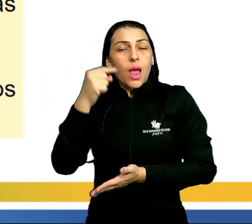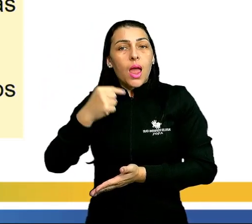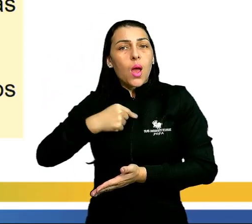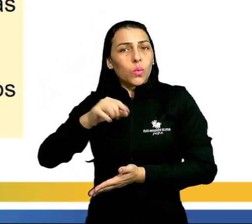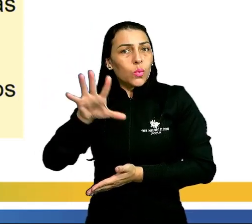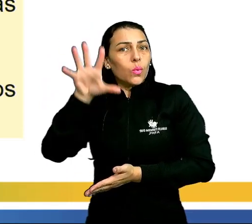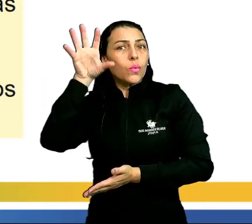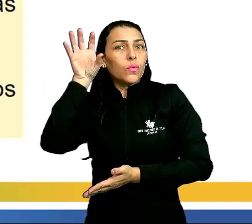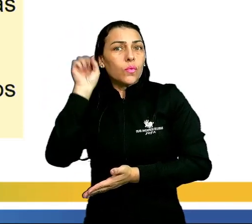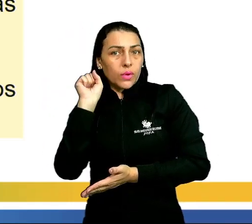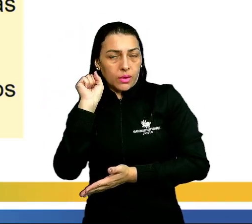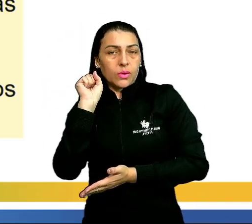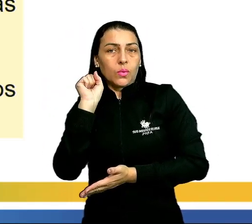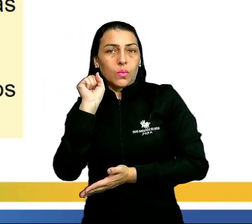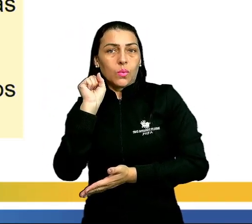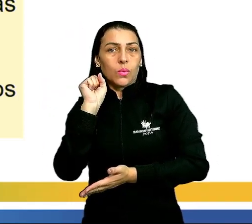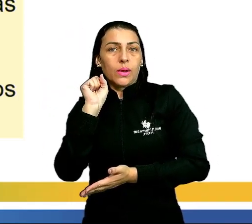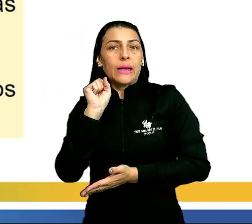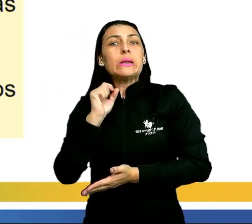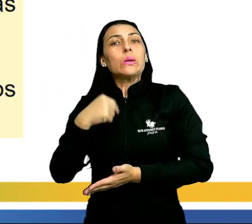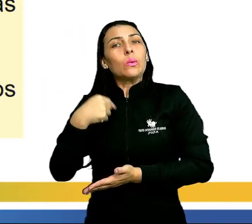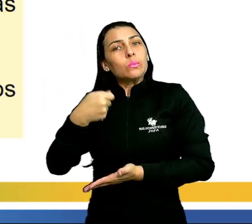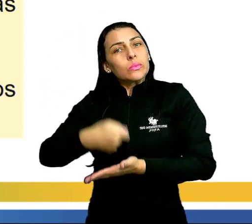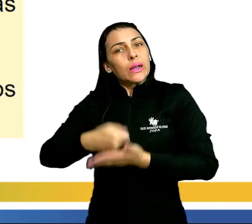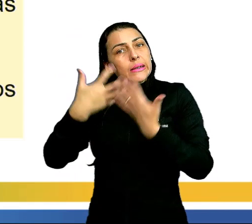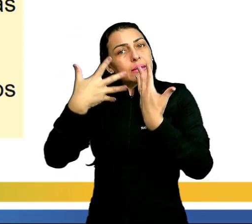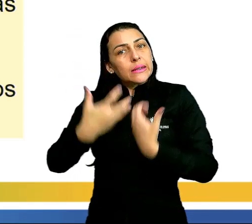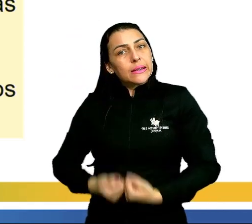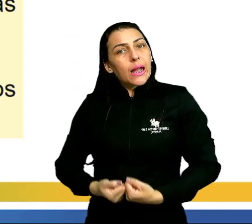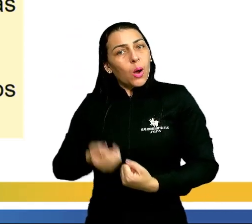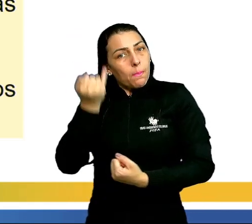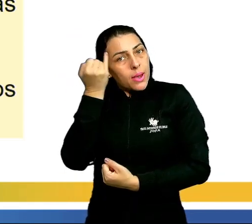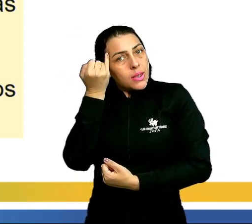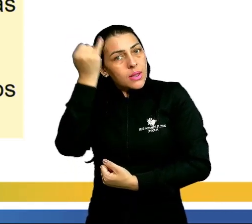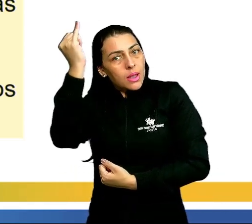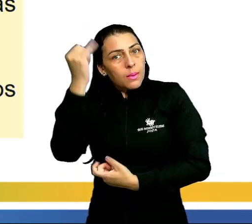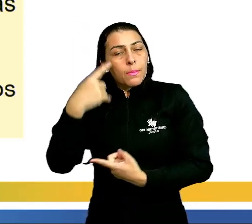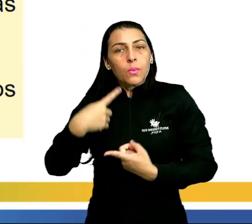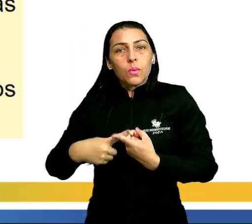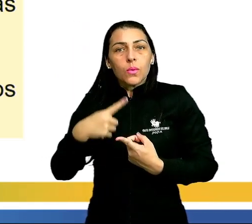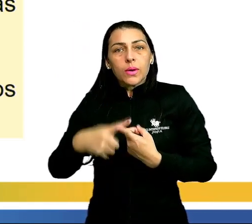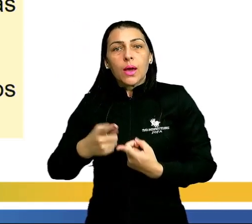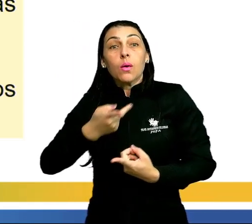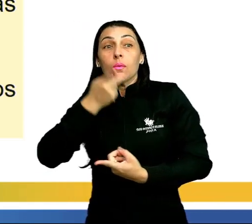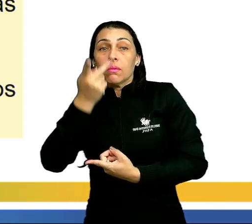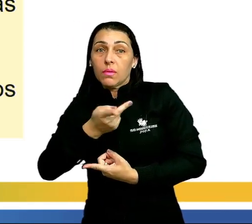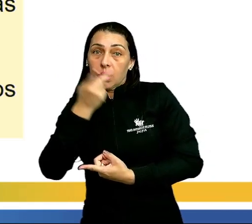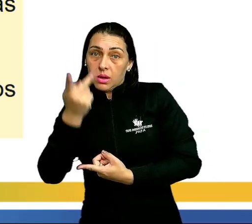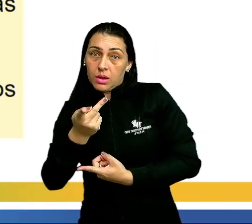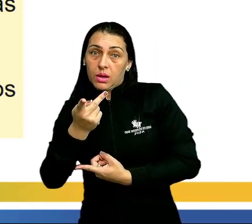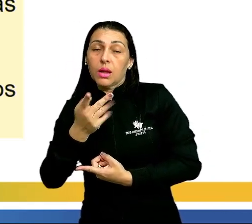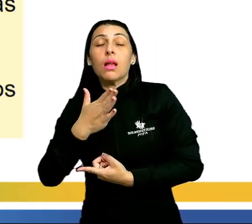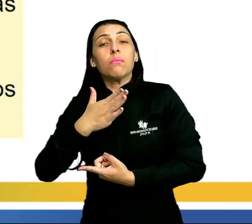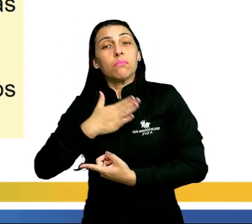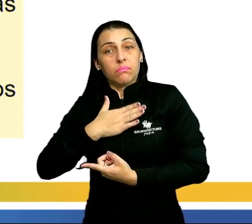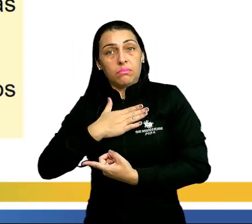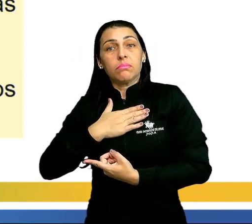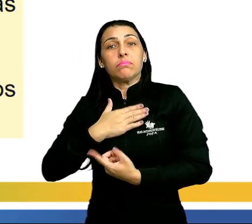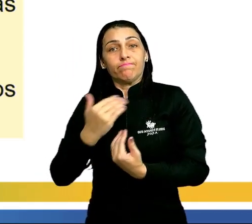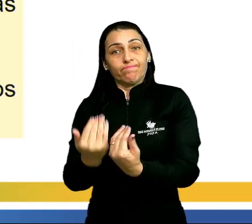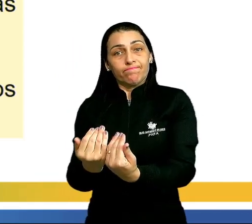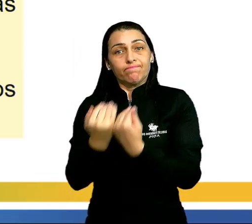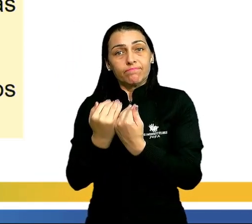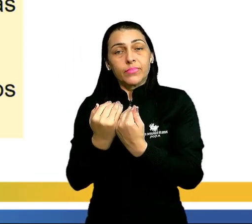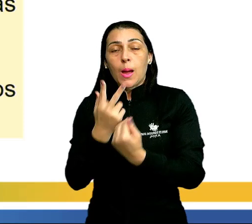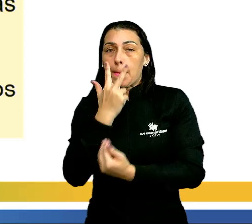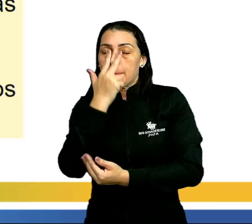um ouvinte e muitas vezes eu sou obrigado a aceitar uma ideia porque uma falácia me é dirigida.